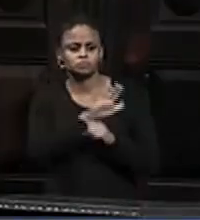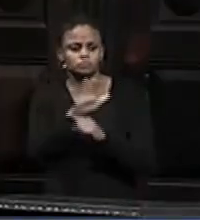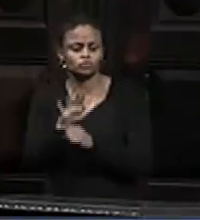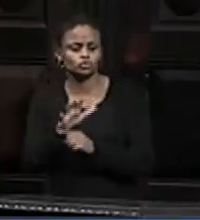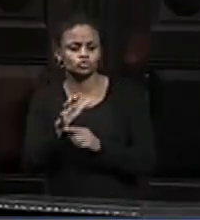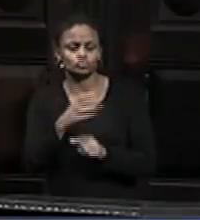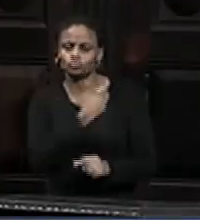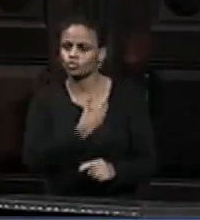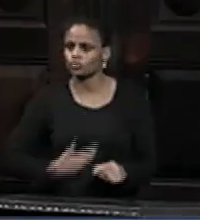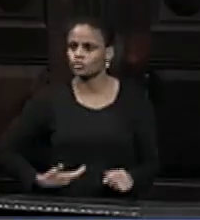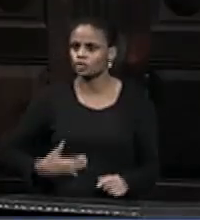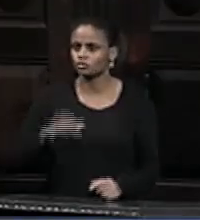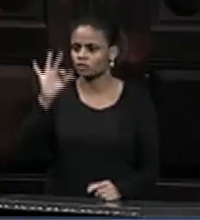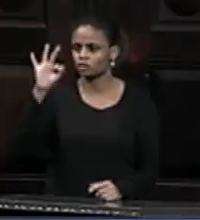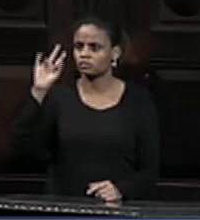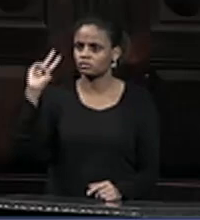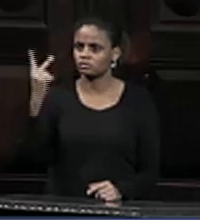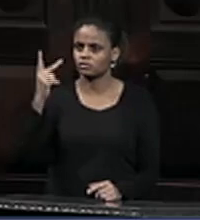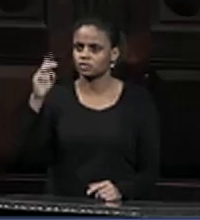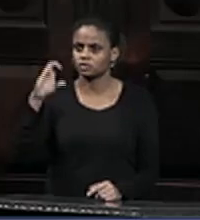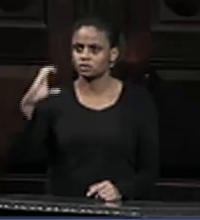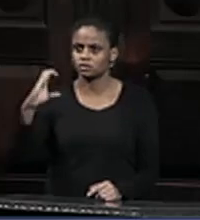FHC,